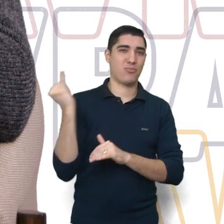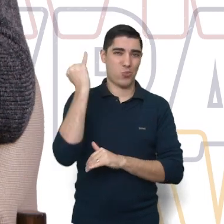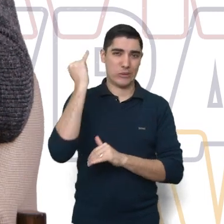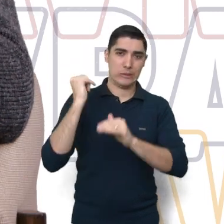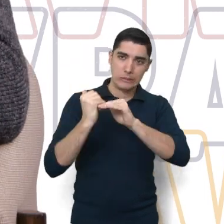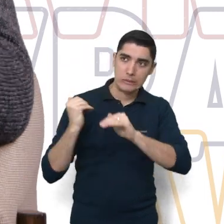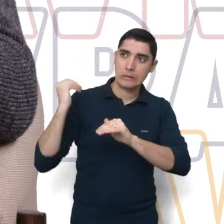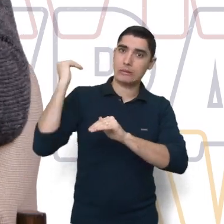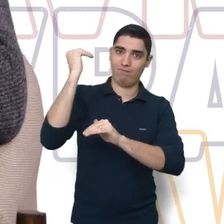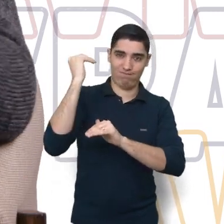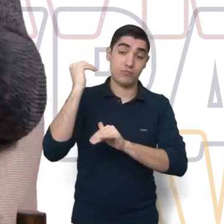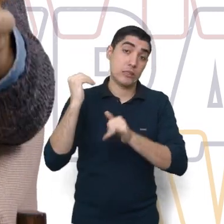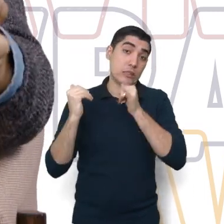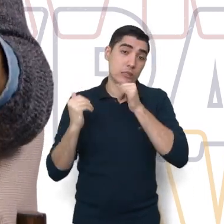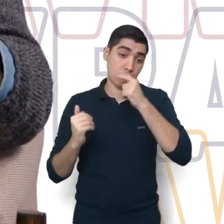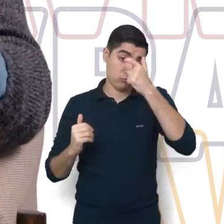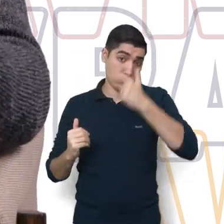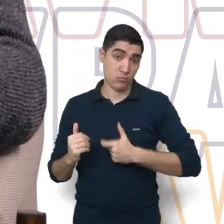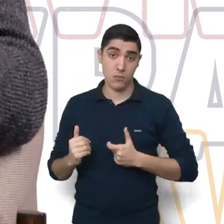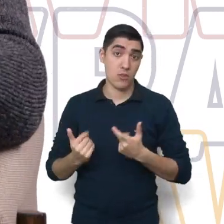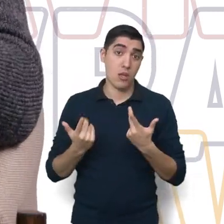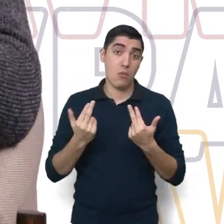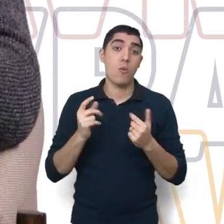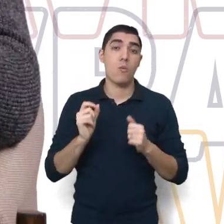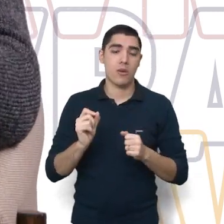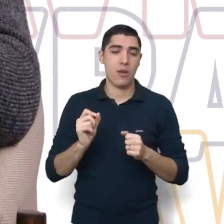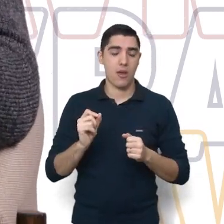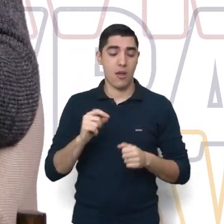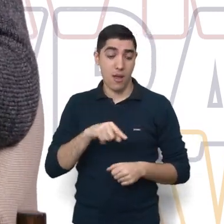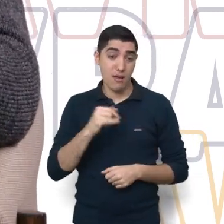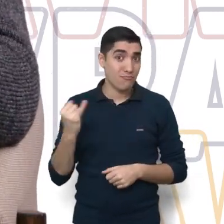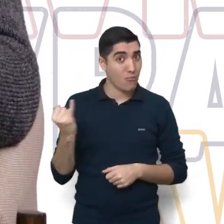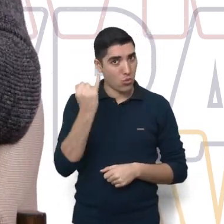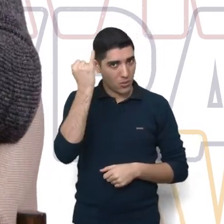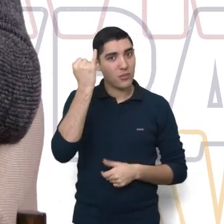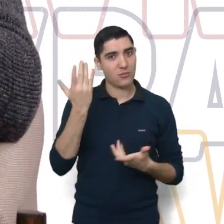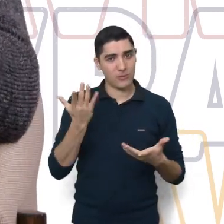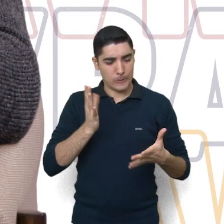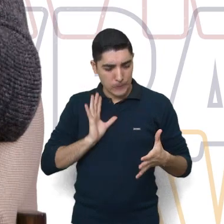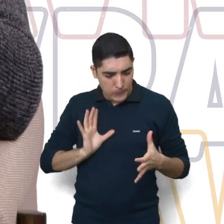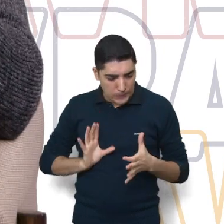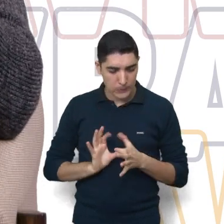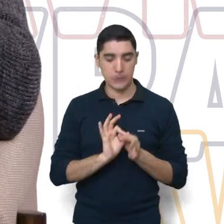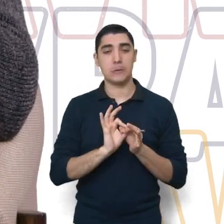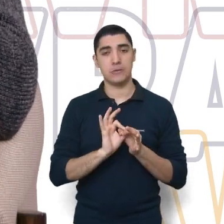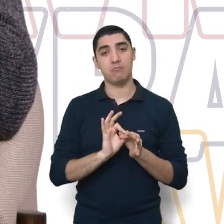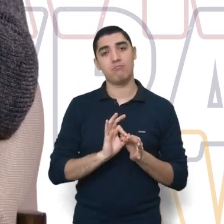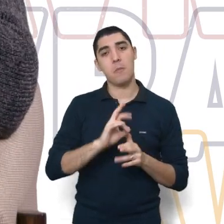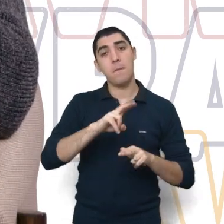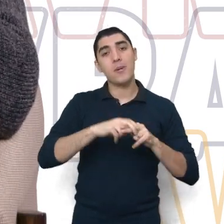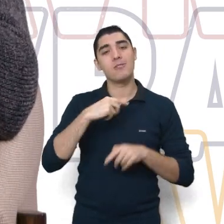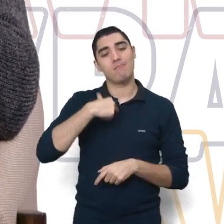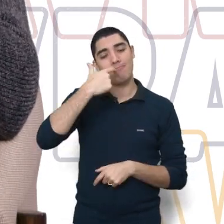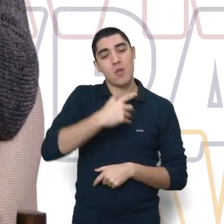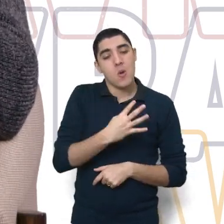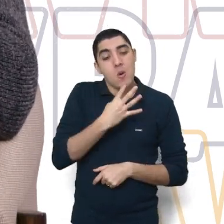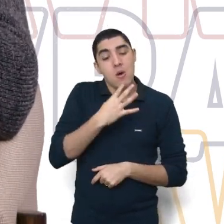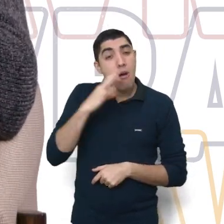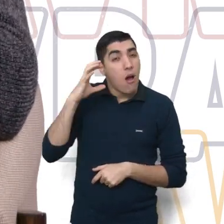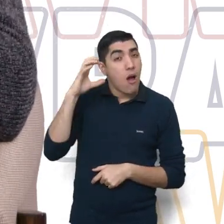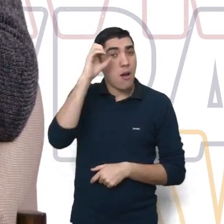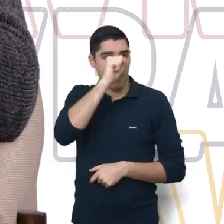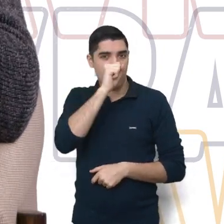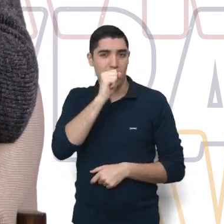como se fosse uma moeda corrente aquilo tem valor né então aquilo que você incute então assim